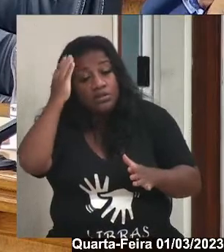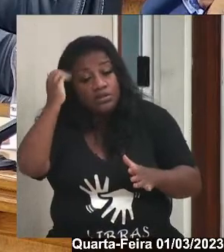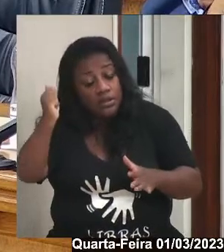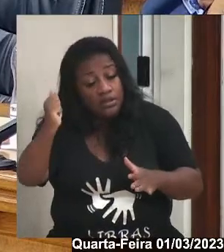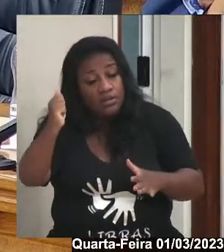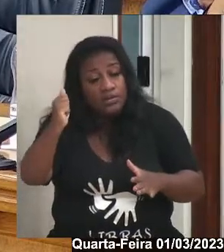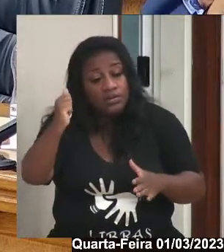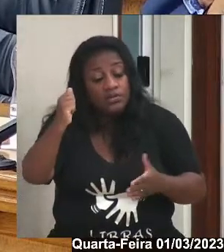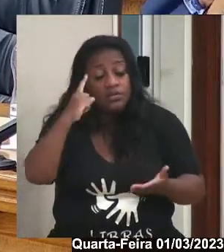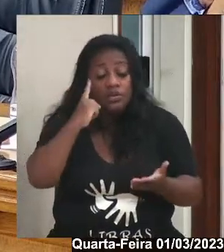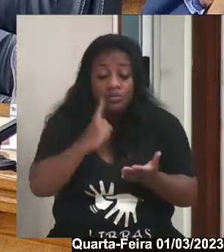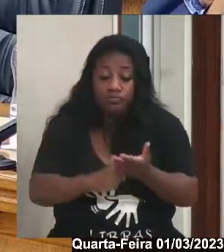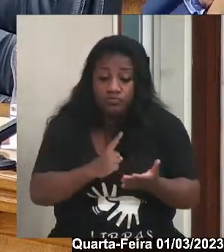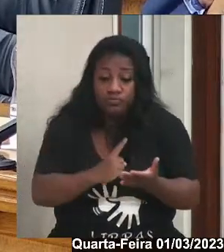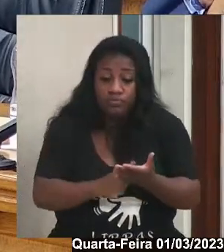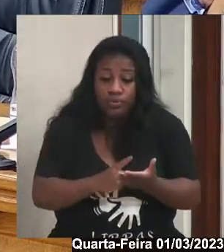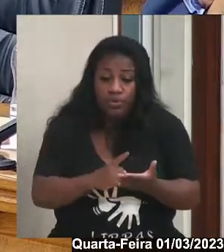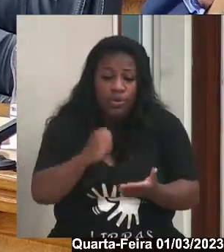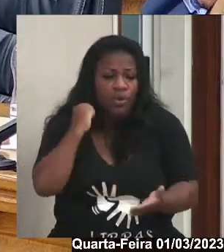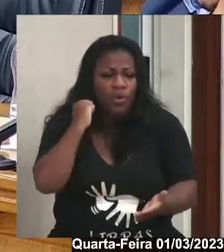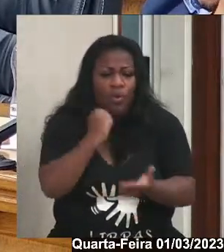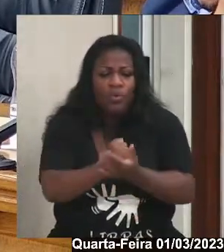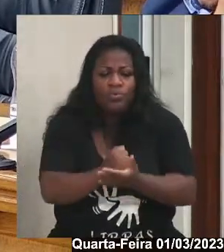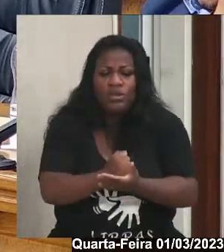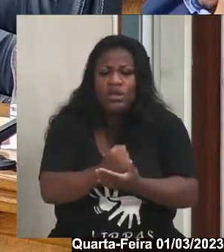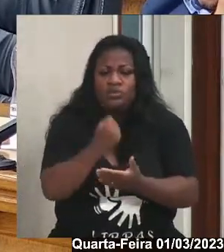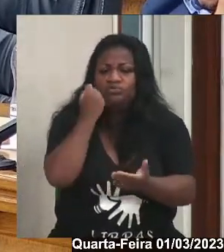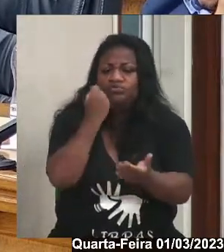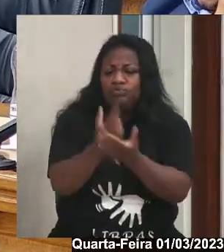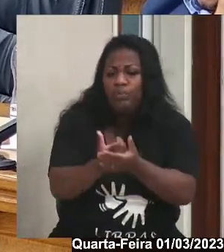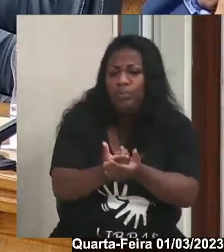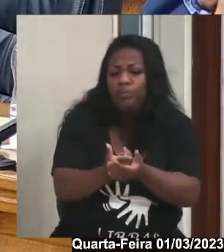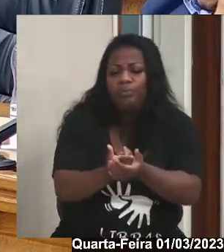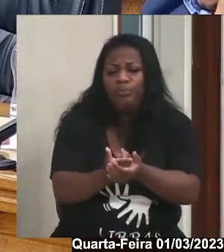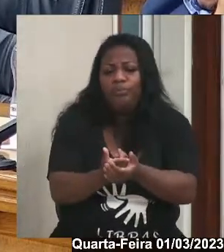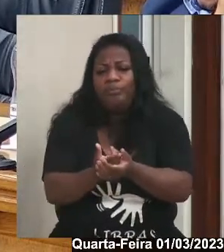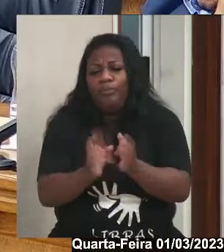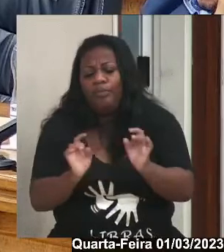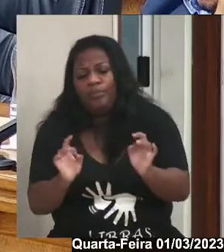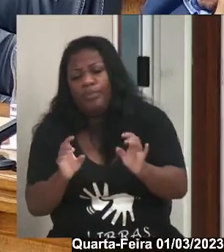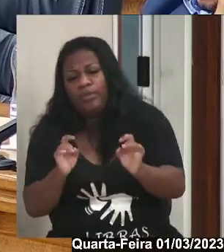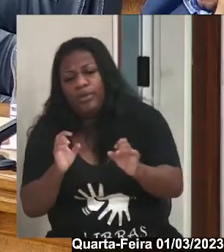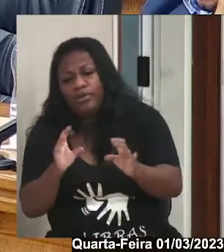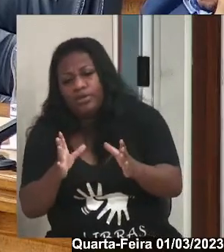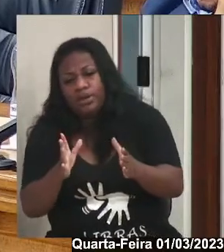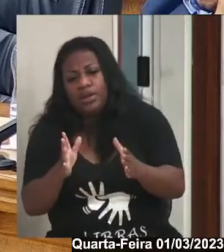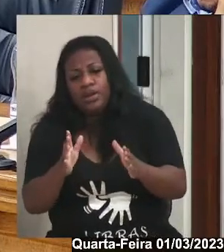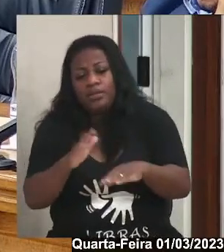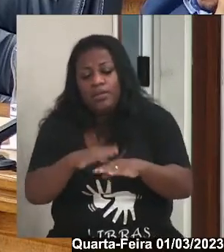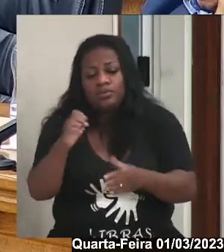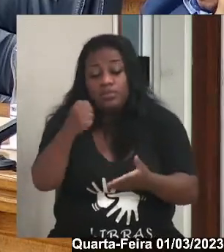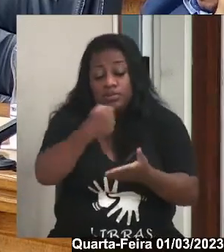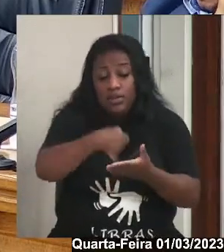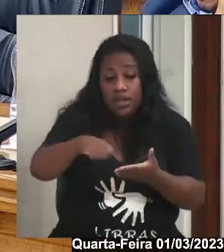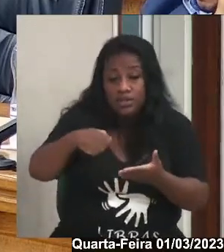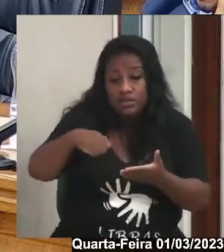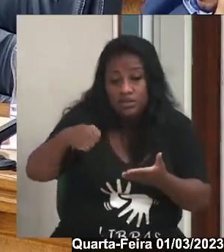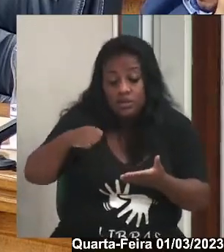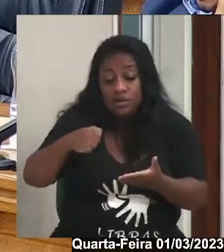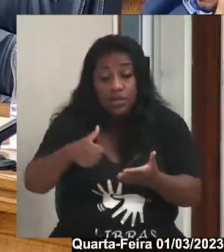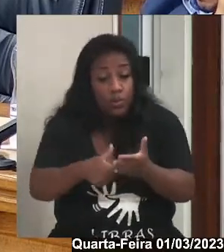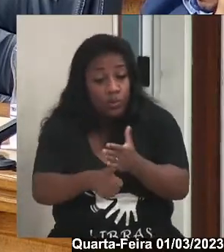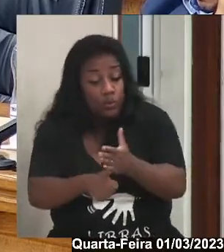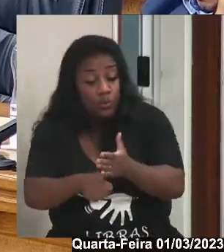tem apenas um contrato de compra e venda e não tem nunca os seus registro de nascimento, que é as escrituras. E nós